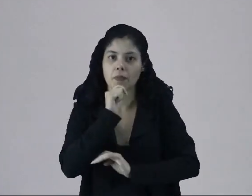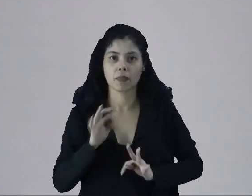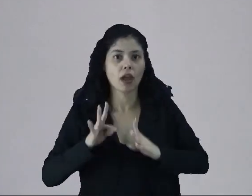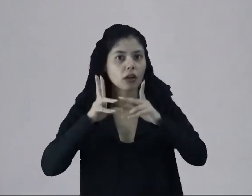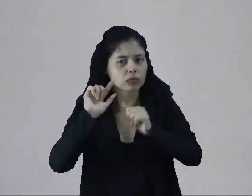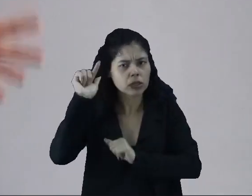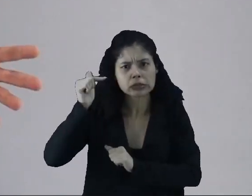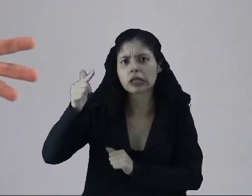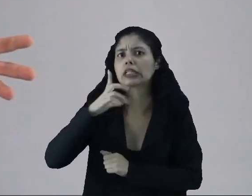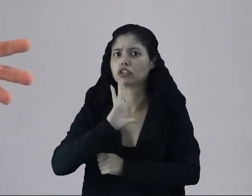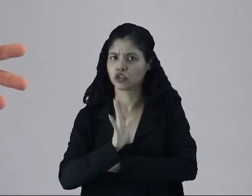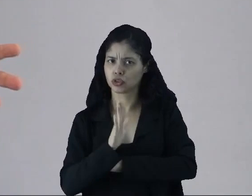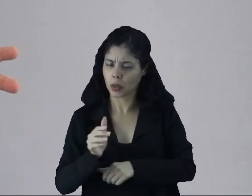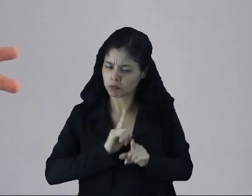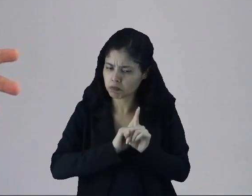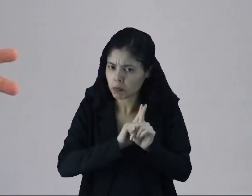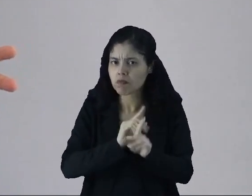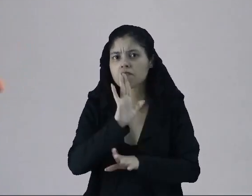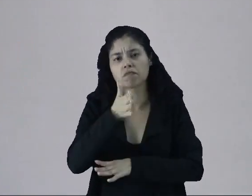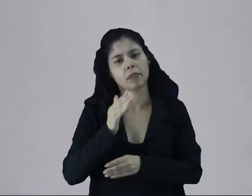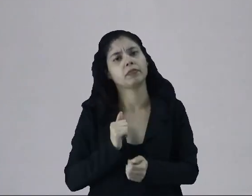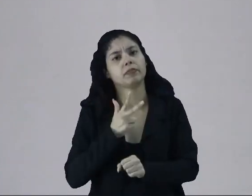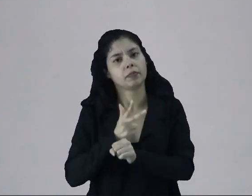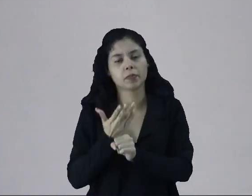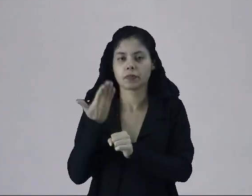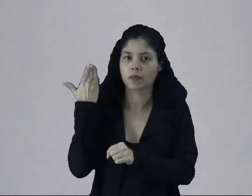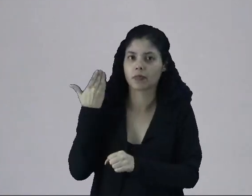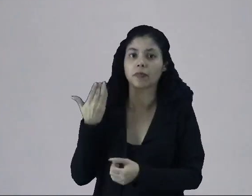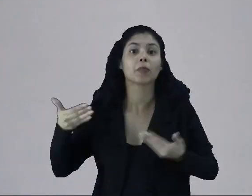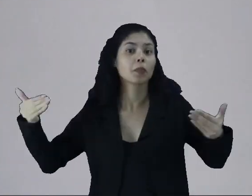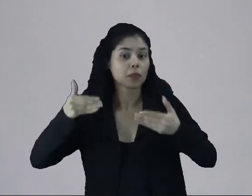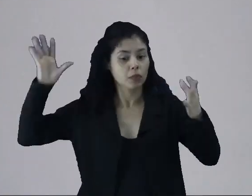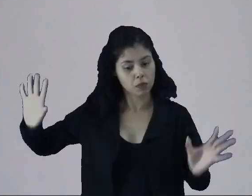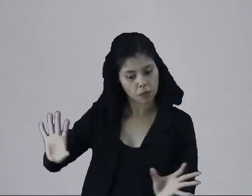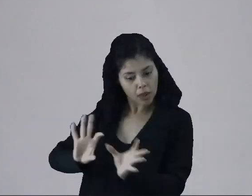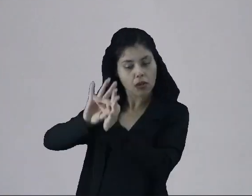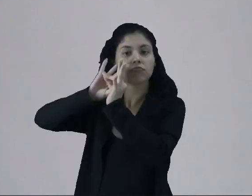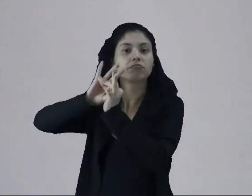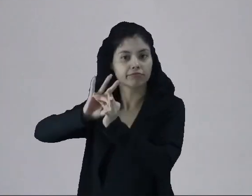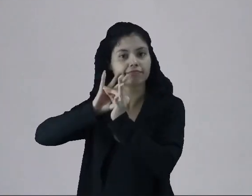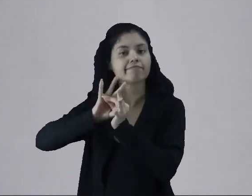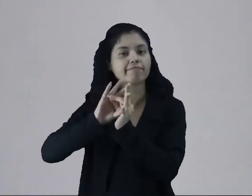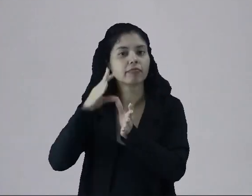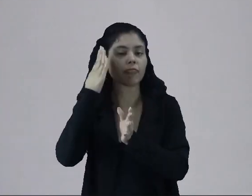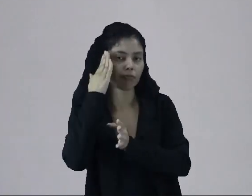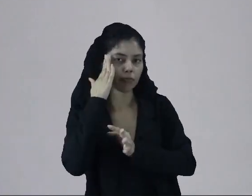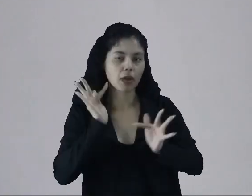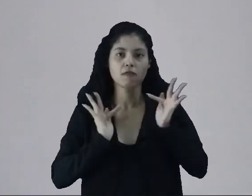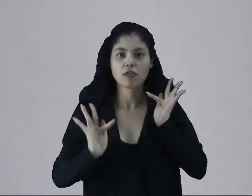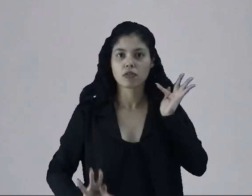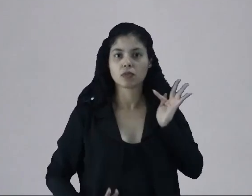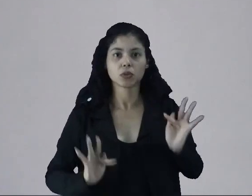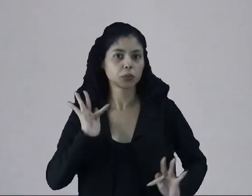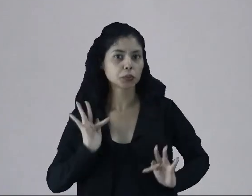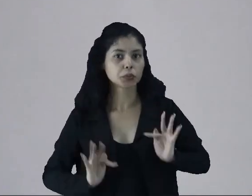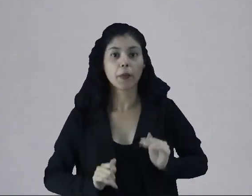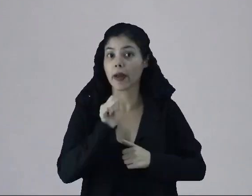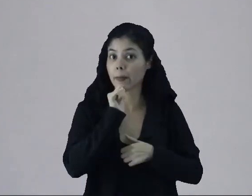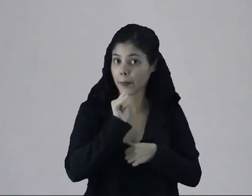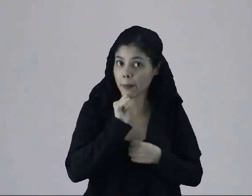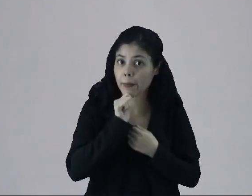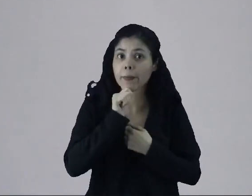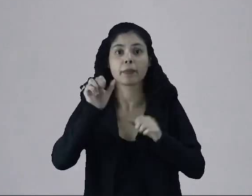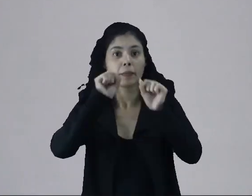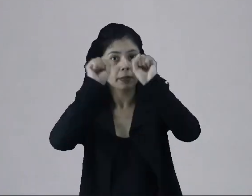estar, já acompanhou nos vídeos passados e agora também vão compilar para a gente entender sobre fisiologia. Além do